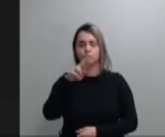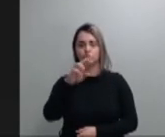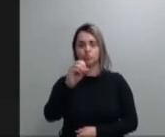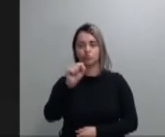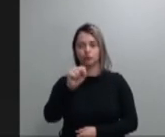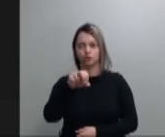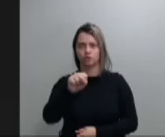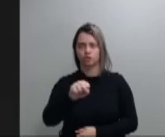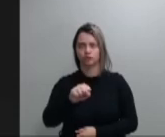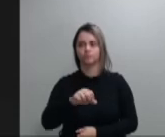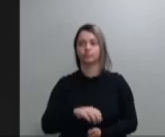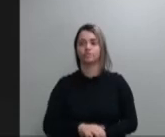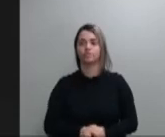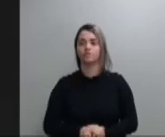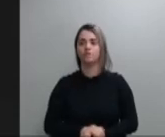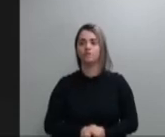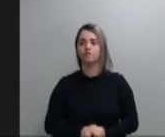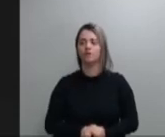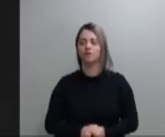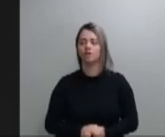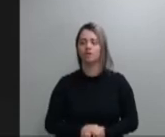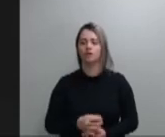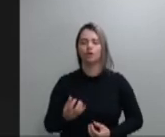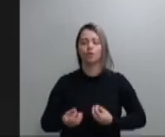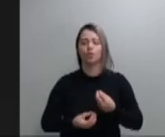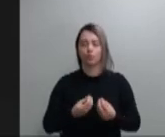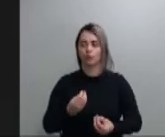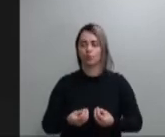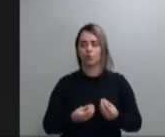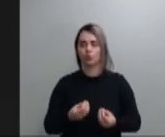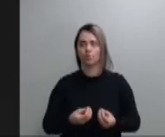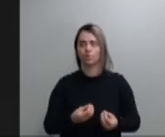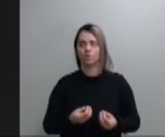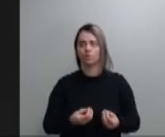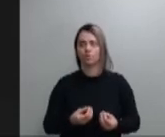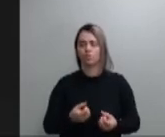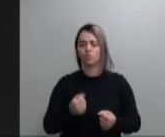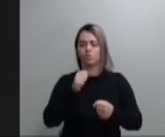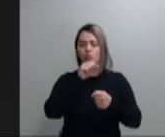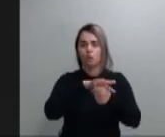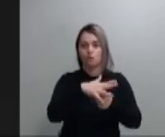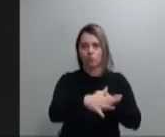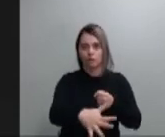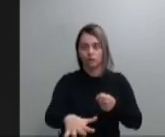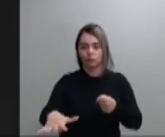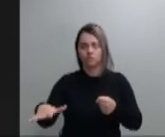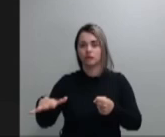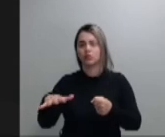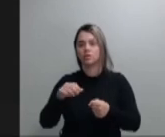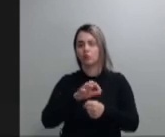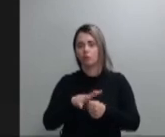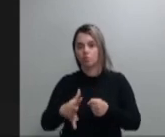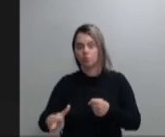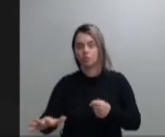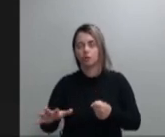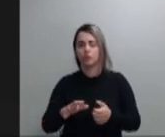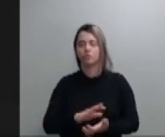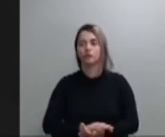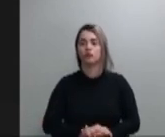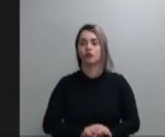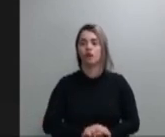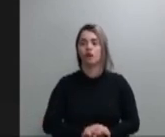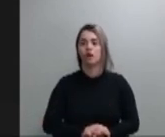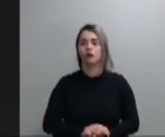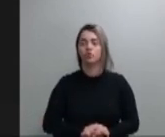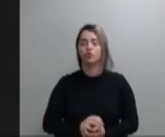jurisprudência do STJ está colocada a incidência dos compensatórios ela só pode ser